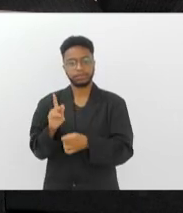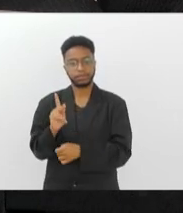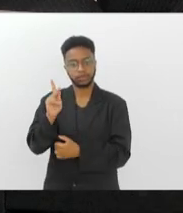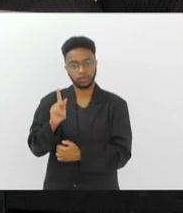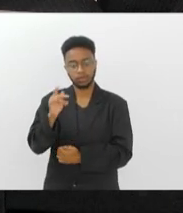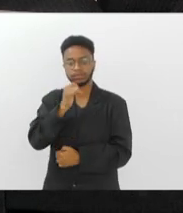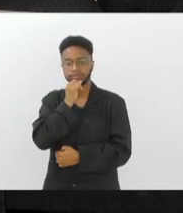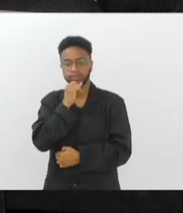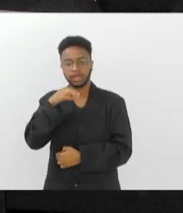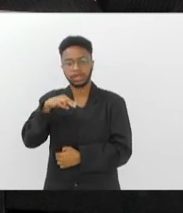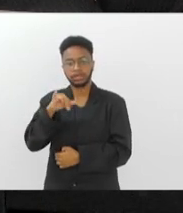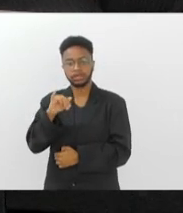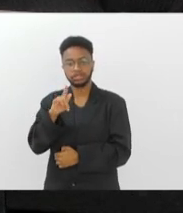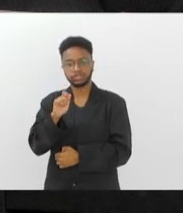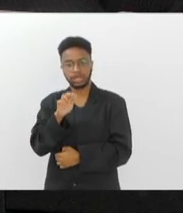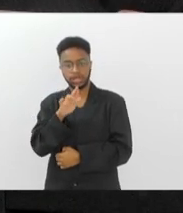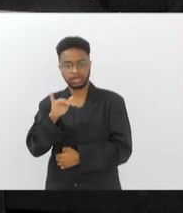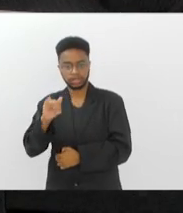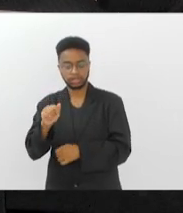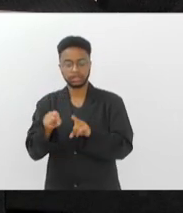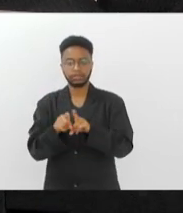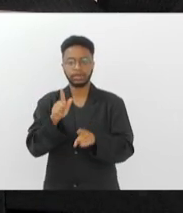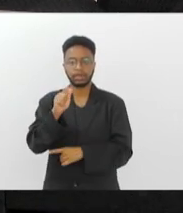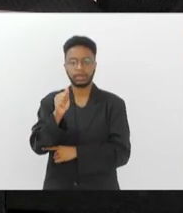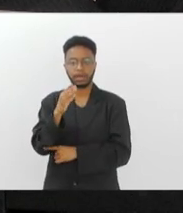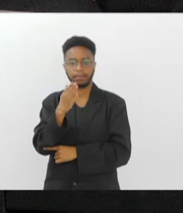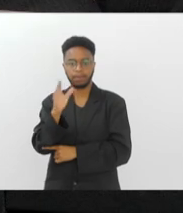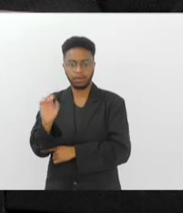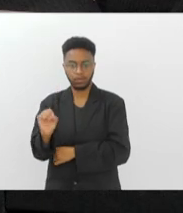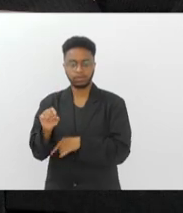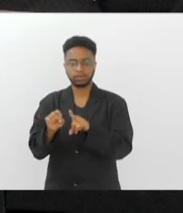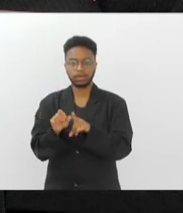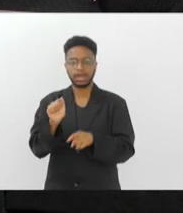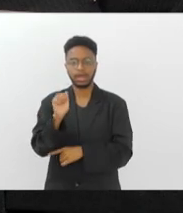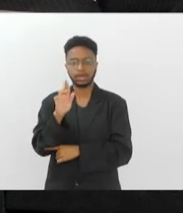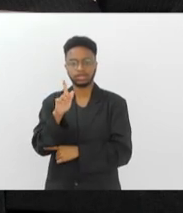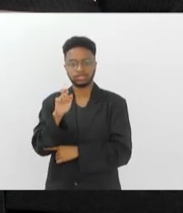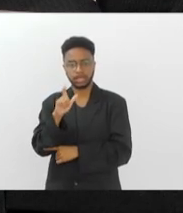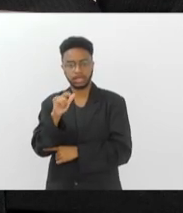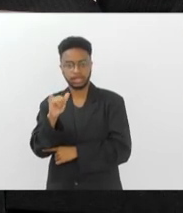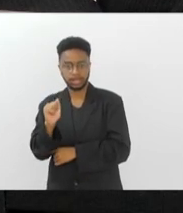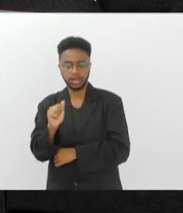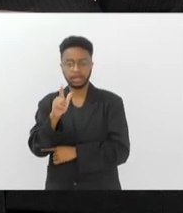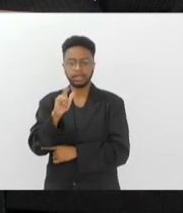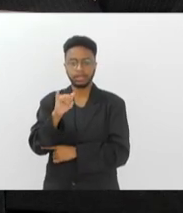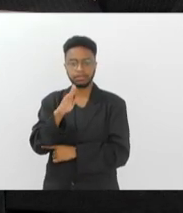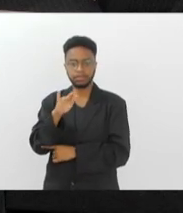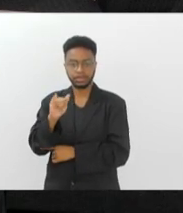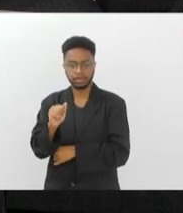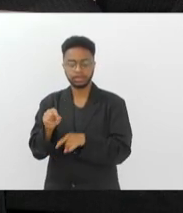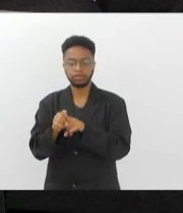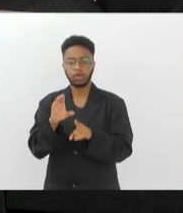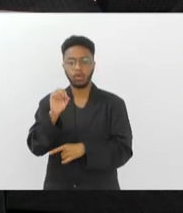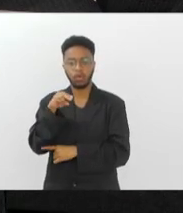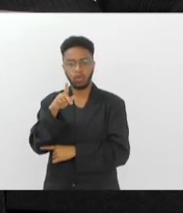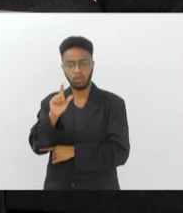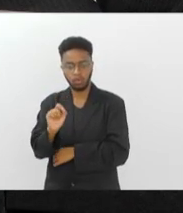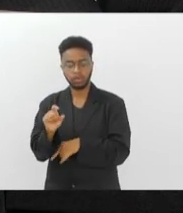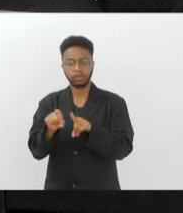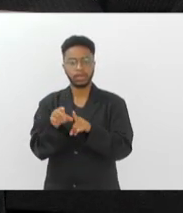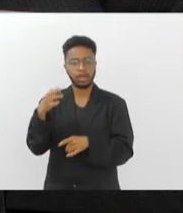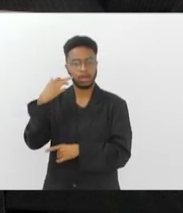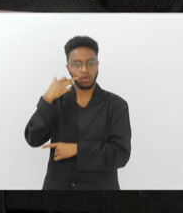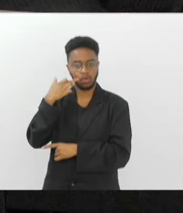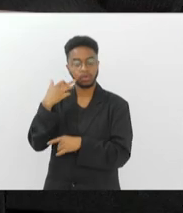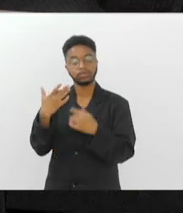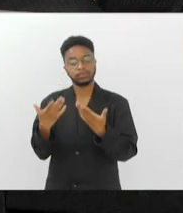como a Nigéria, o Gabão, a Argélia, a Líbia, o Congo-Brazzaville e Angola. Para além